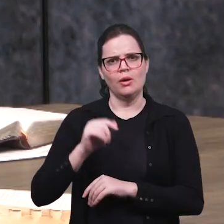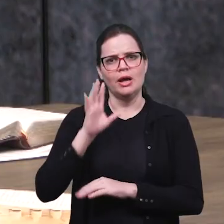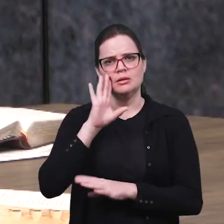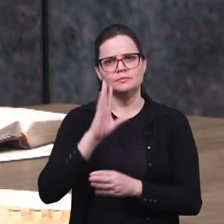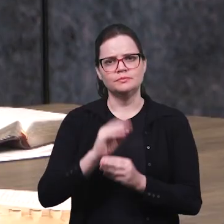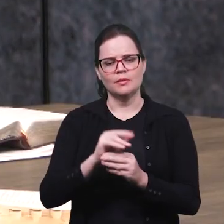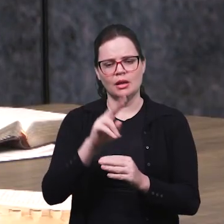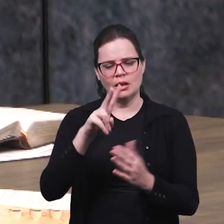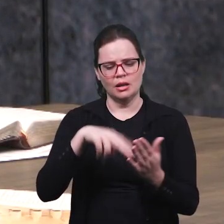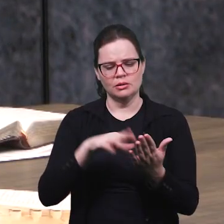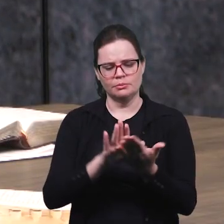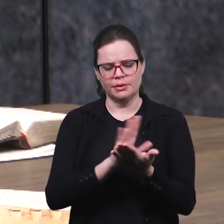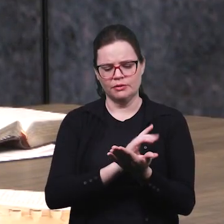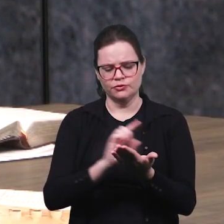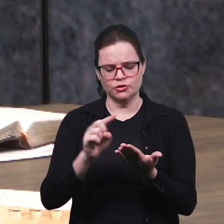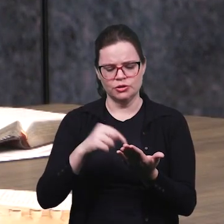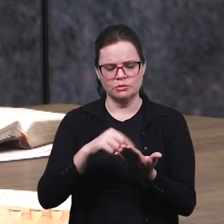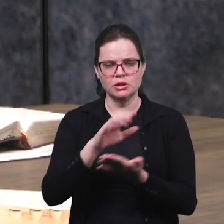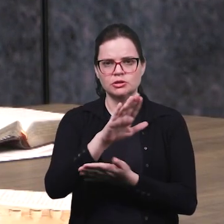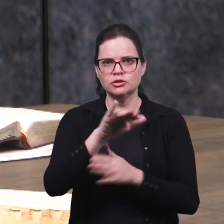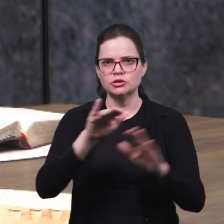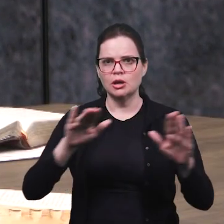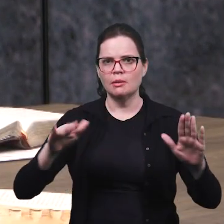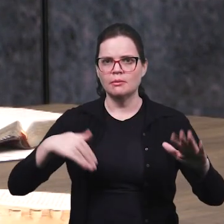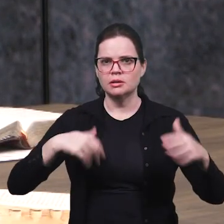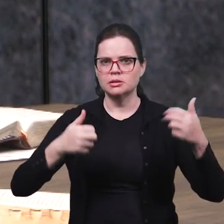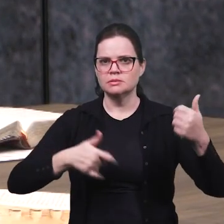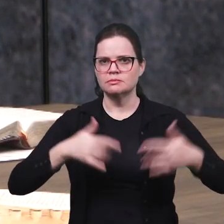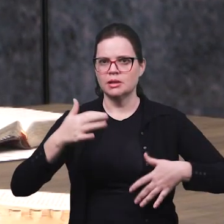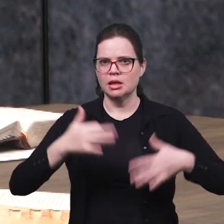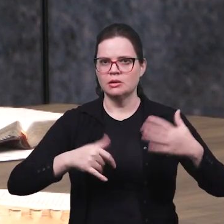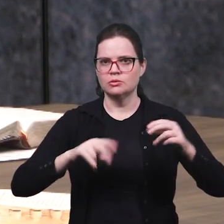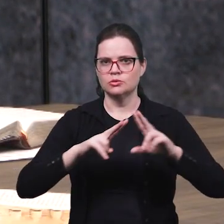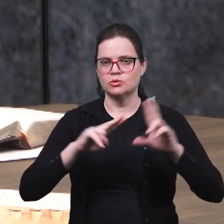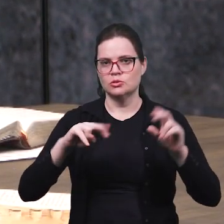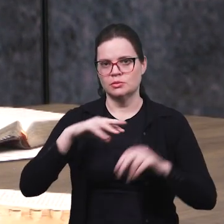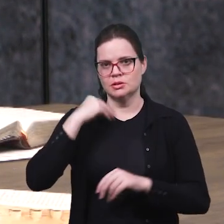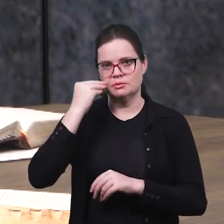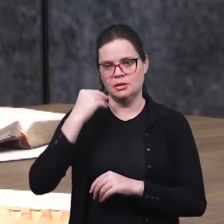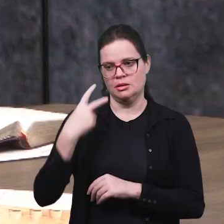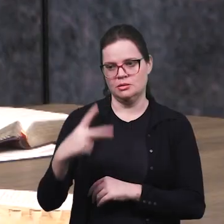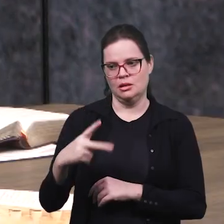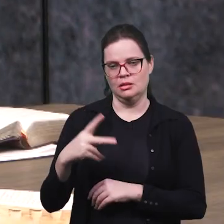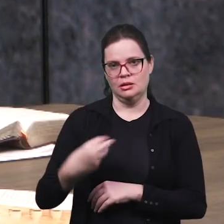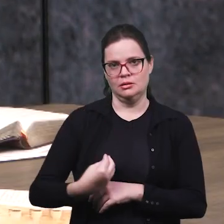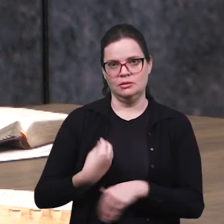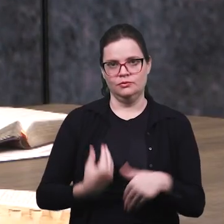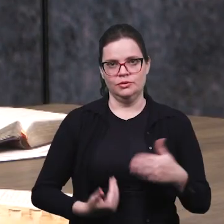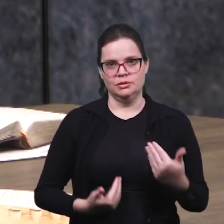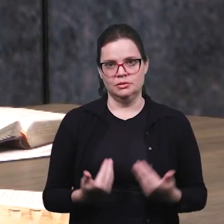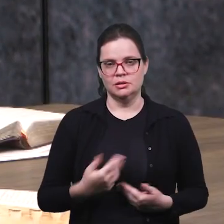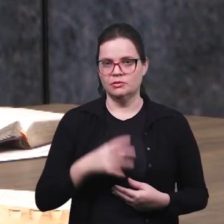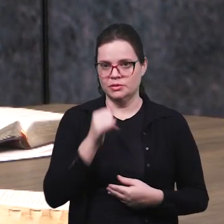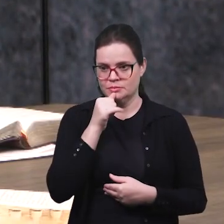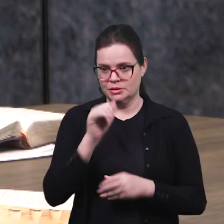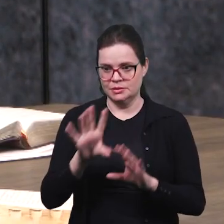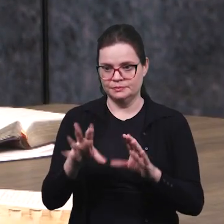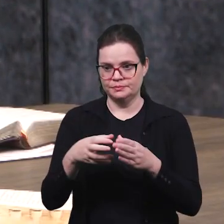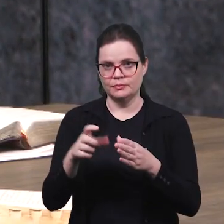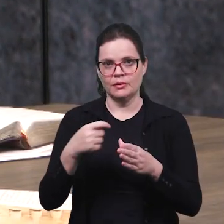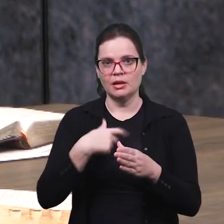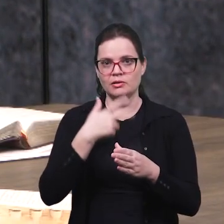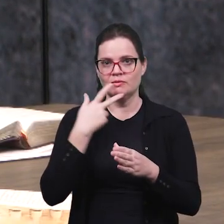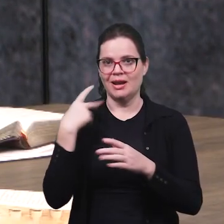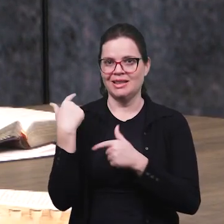ele a questionar, e seus seguidores também, uma série de aspectos da vivência cristã daquela época. Por exemplo, eles vão rejeitar a autoridade